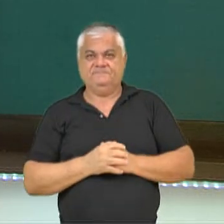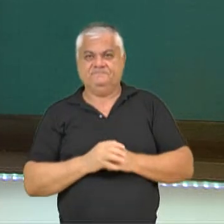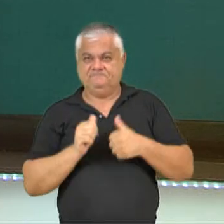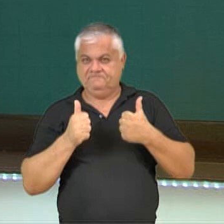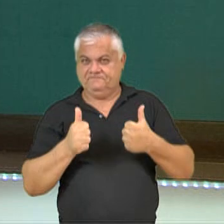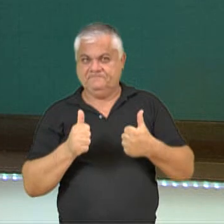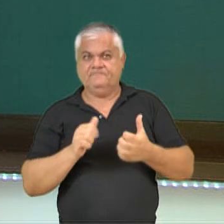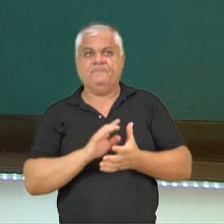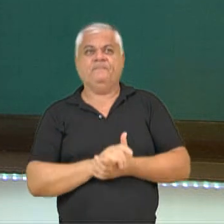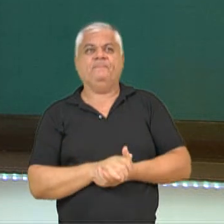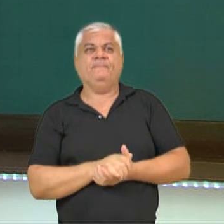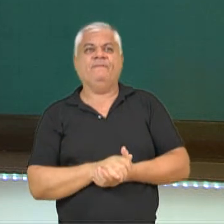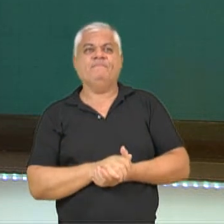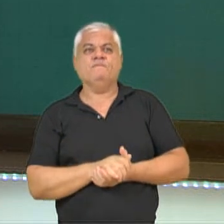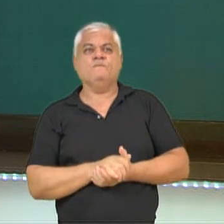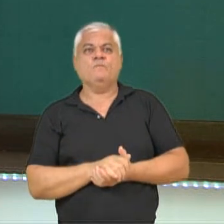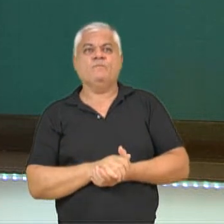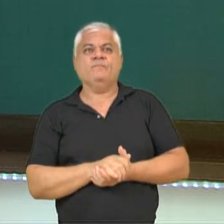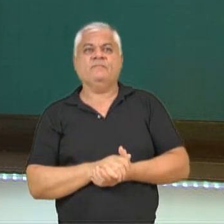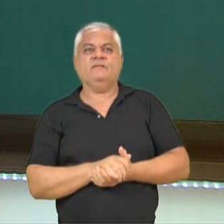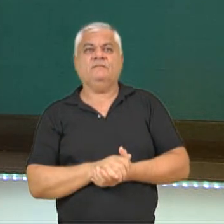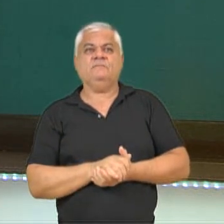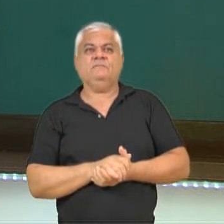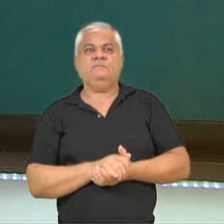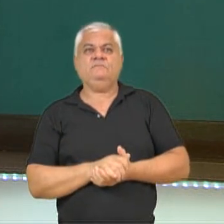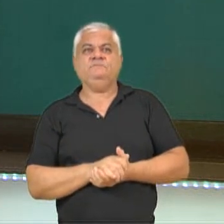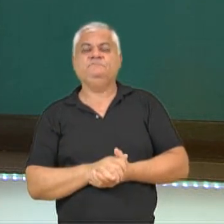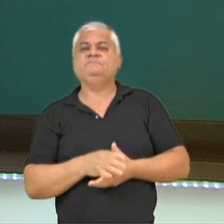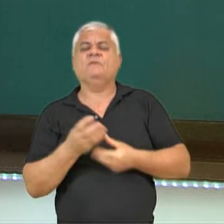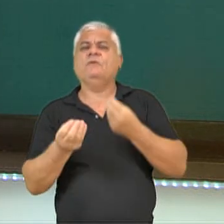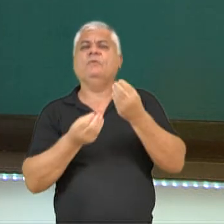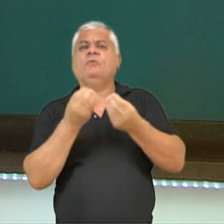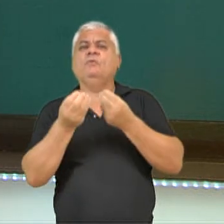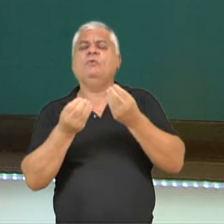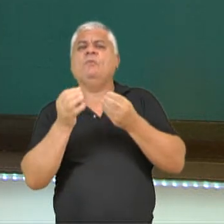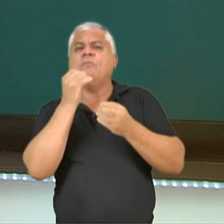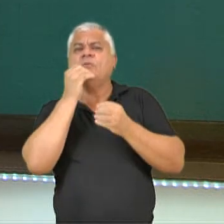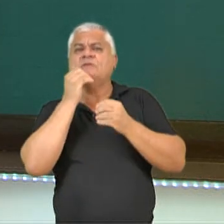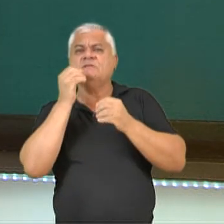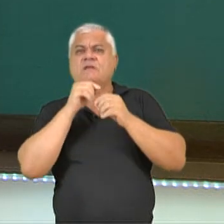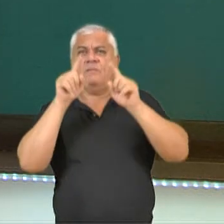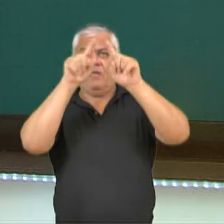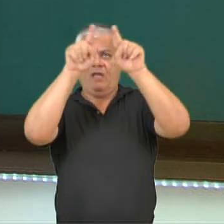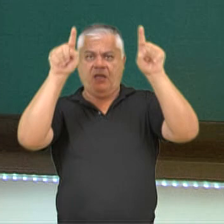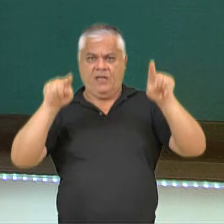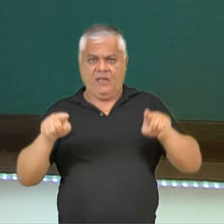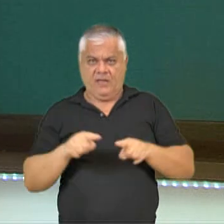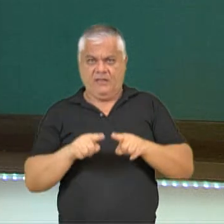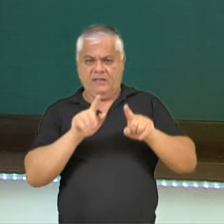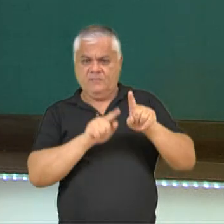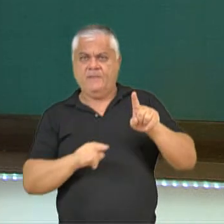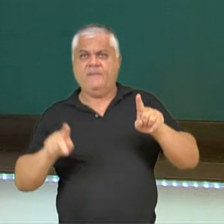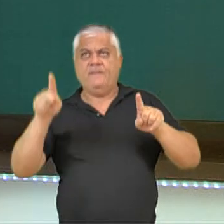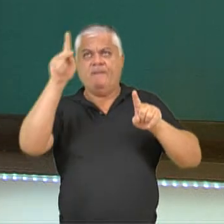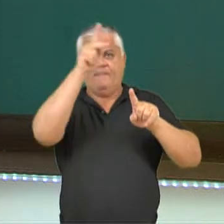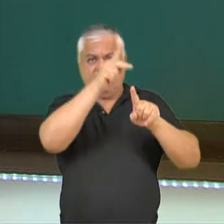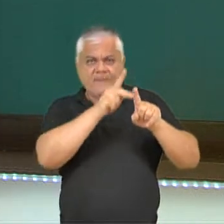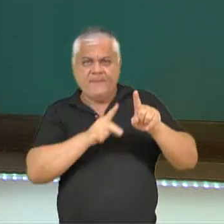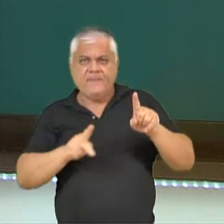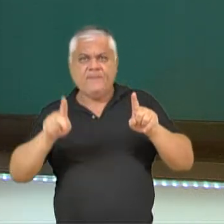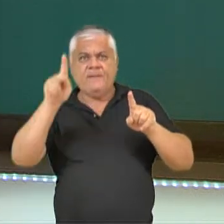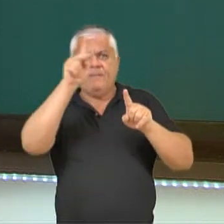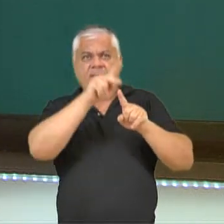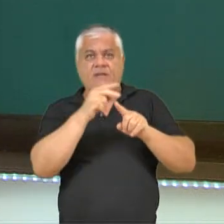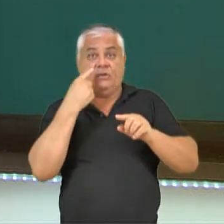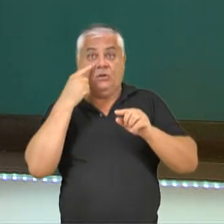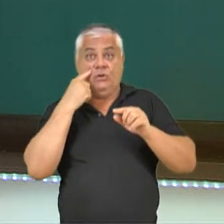bom? O que nós vamos fazer com ela? Nós vamos determinar a área do quadrado de lado AB. Então, do quadrado